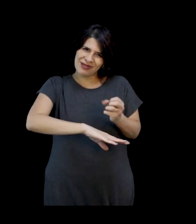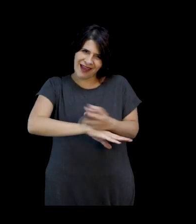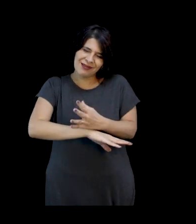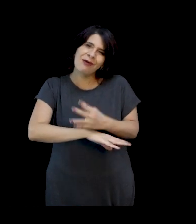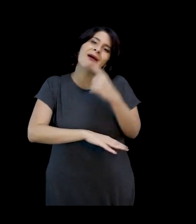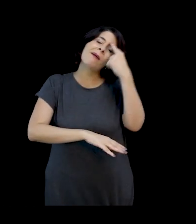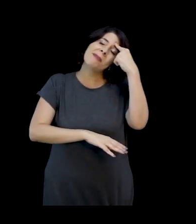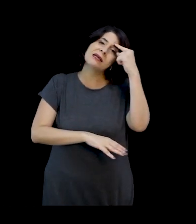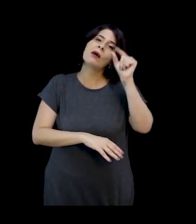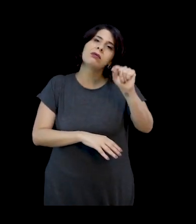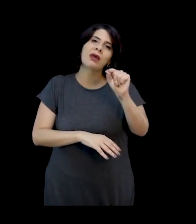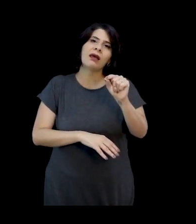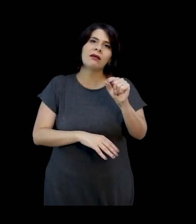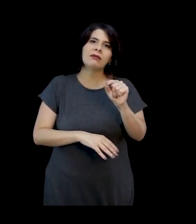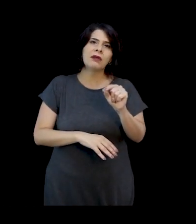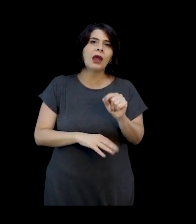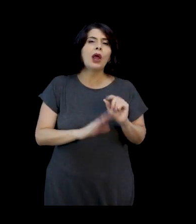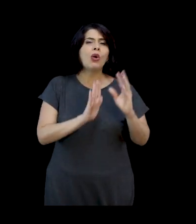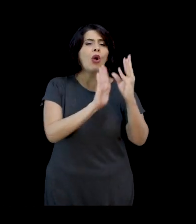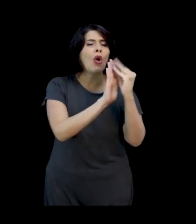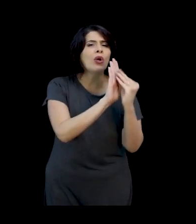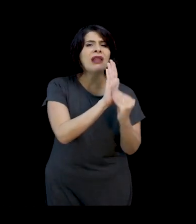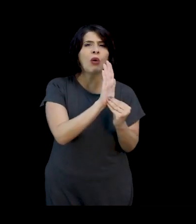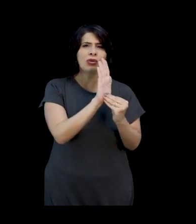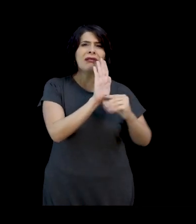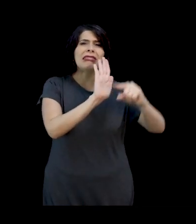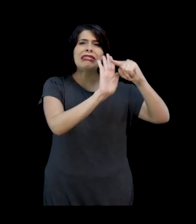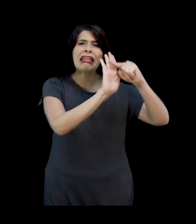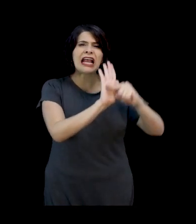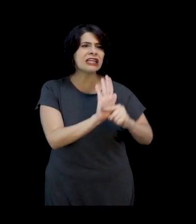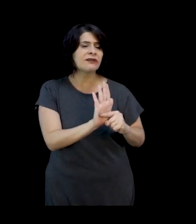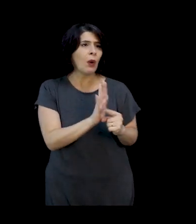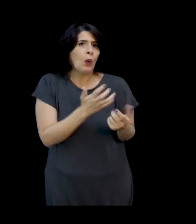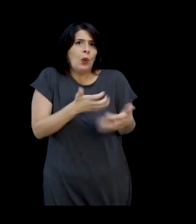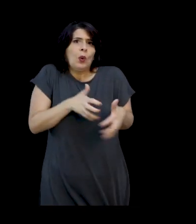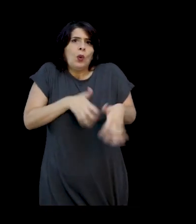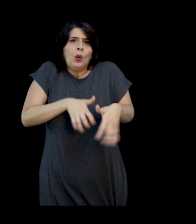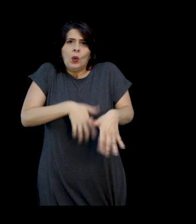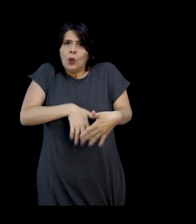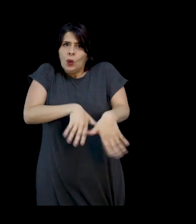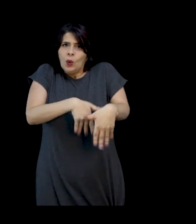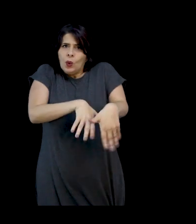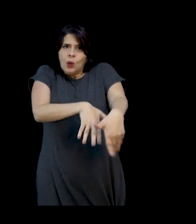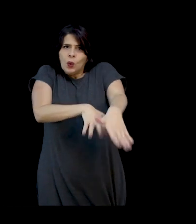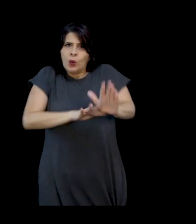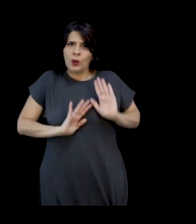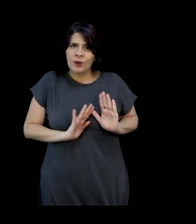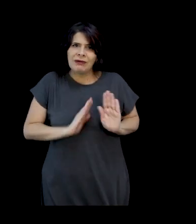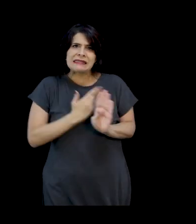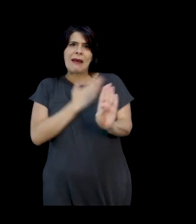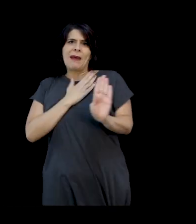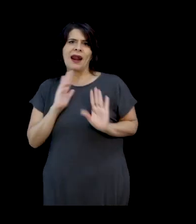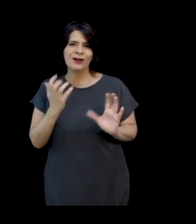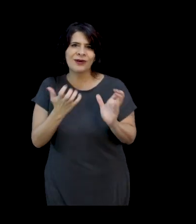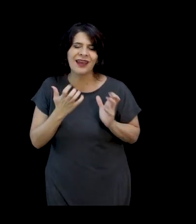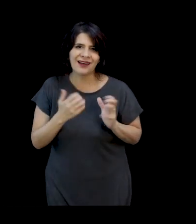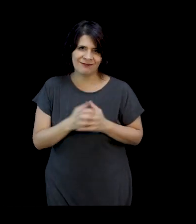de fobia em relação aos conteúdos eventualmente negativos da cultura, né? O fato de que